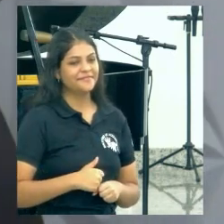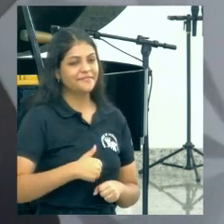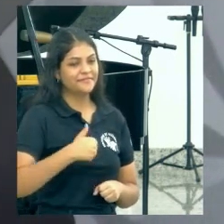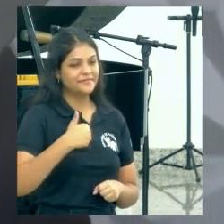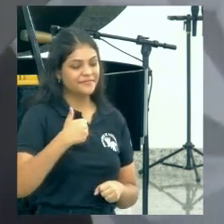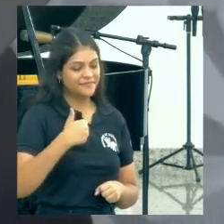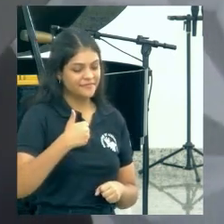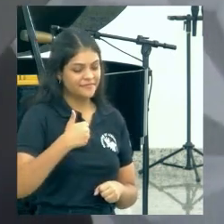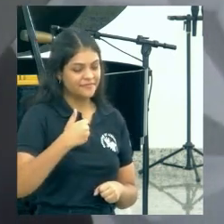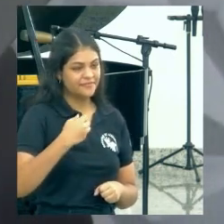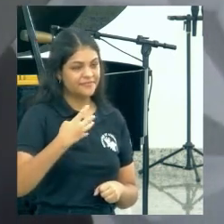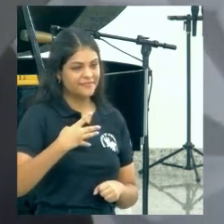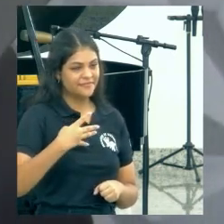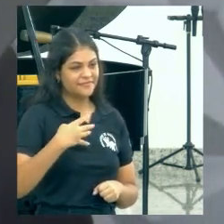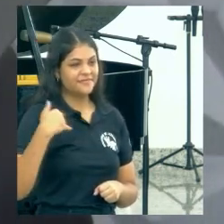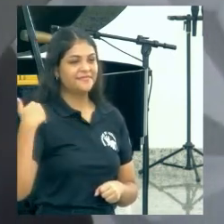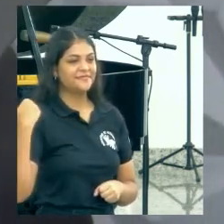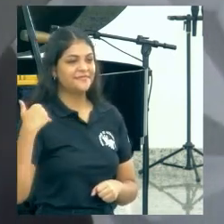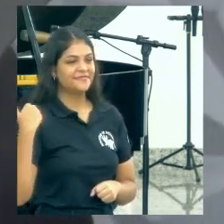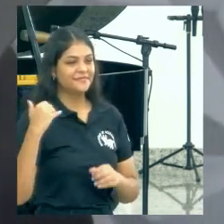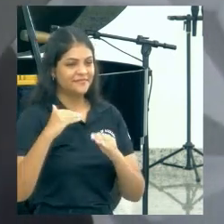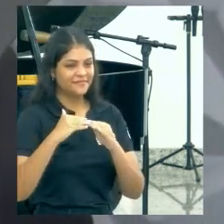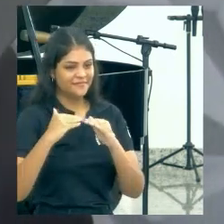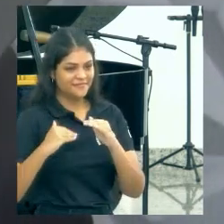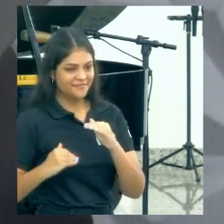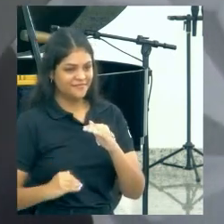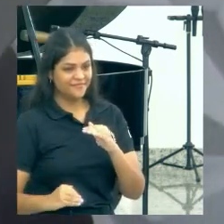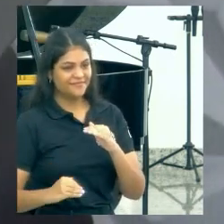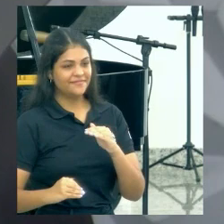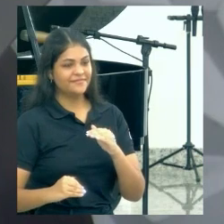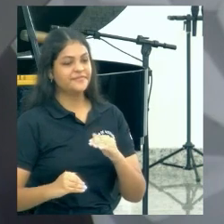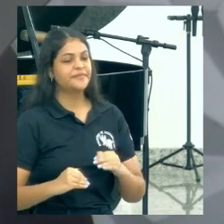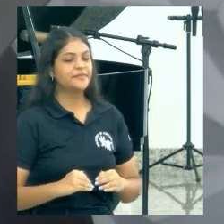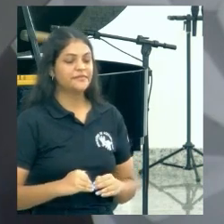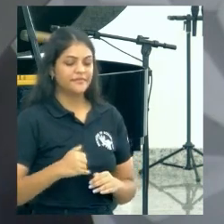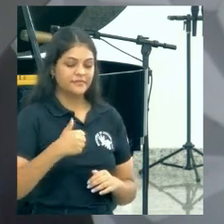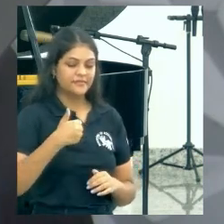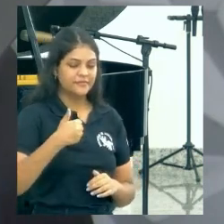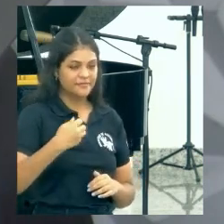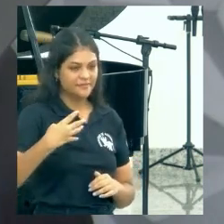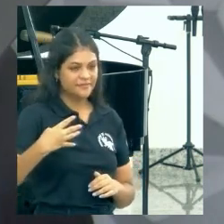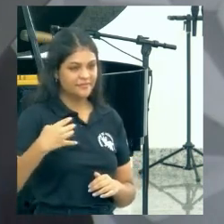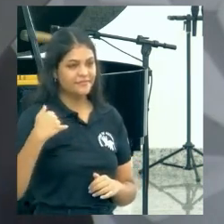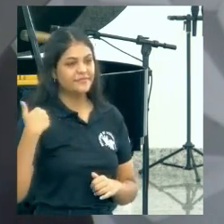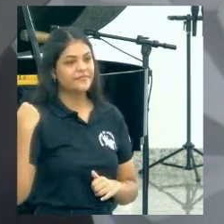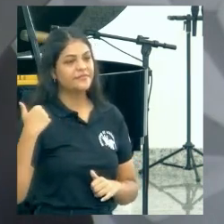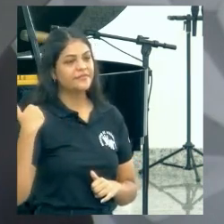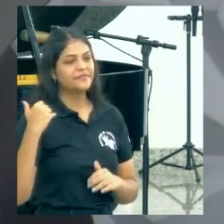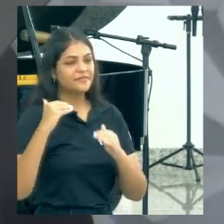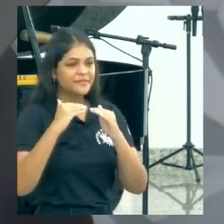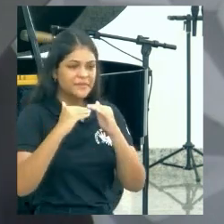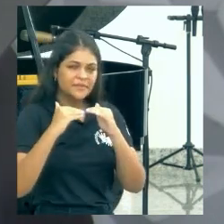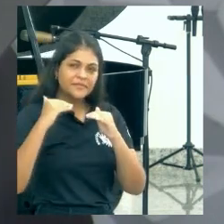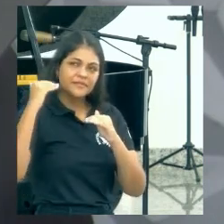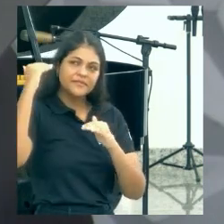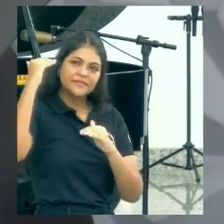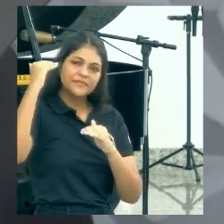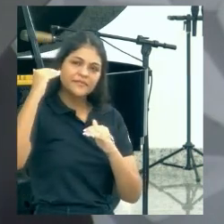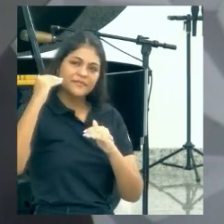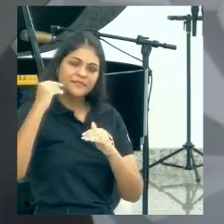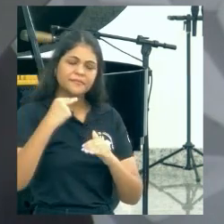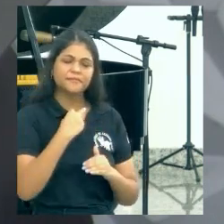crianças baixinhas? É assim? O 14 anos maior não pode ficar